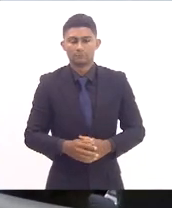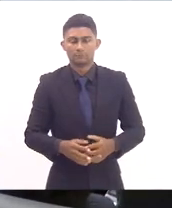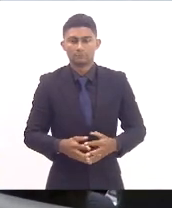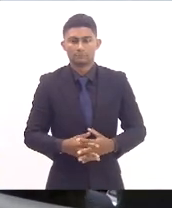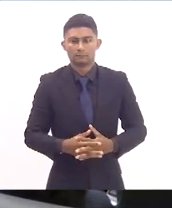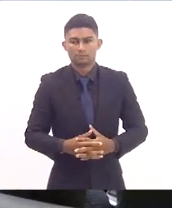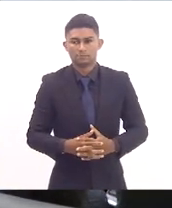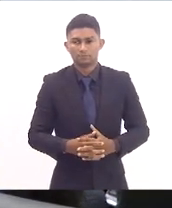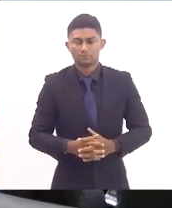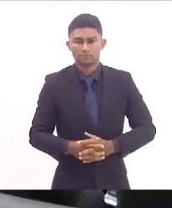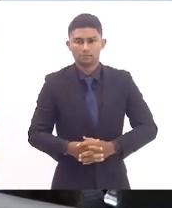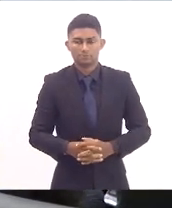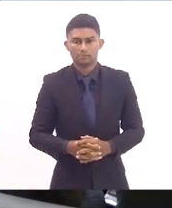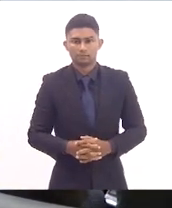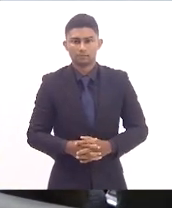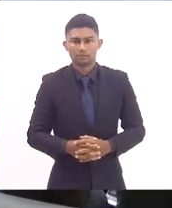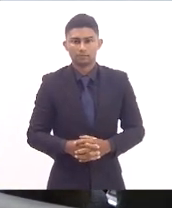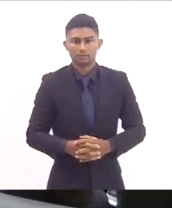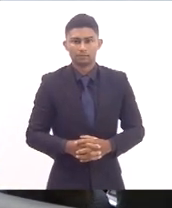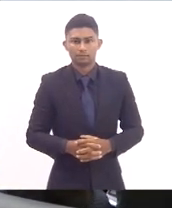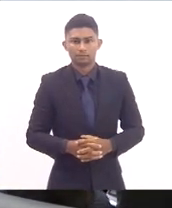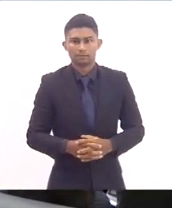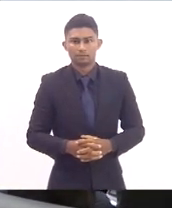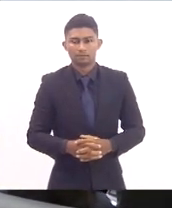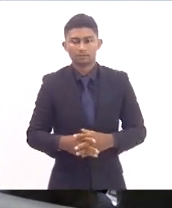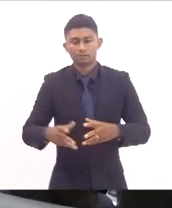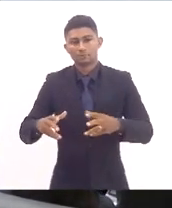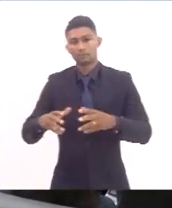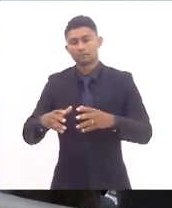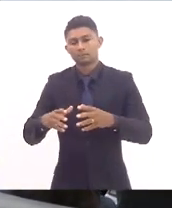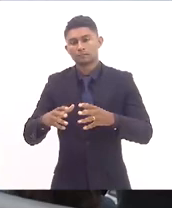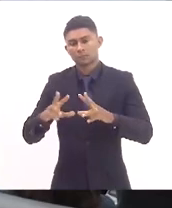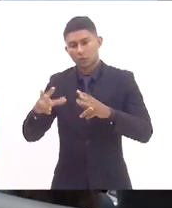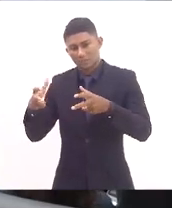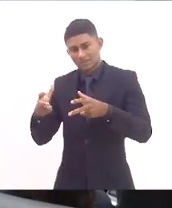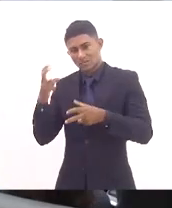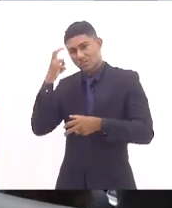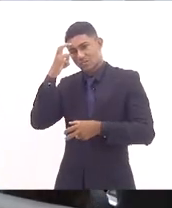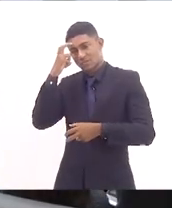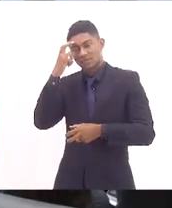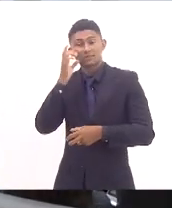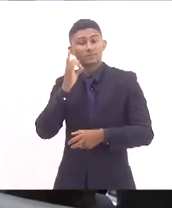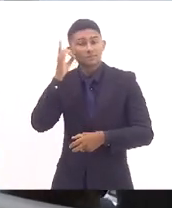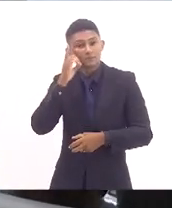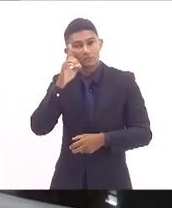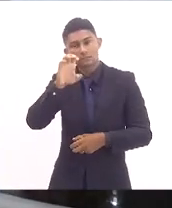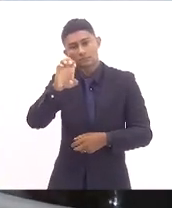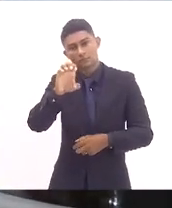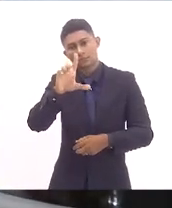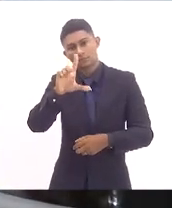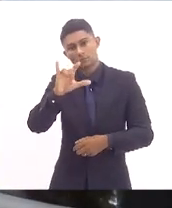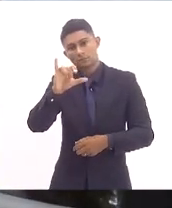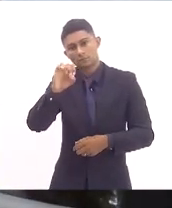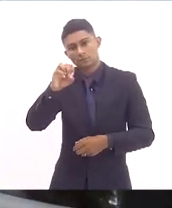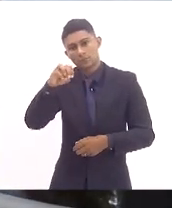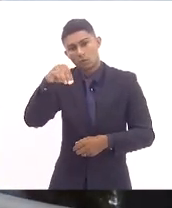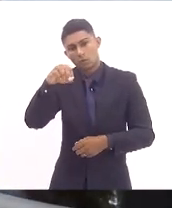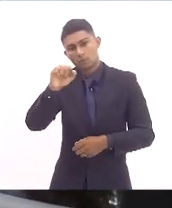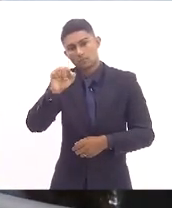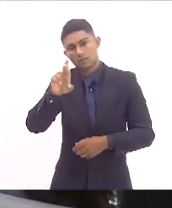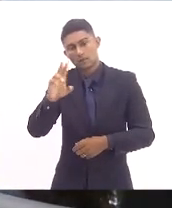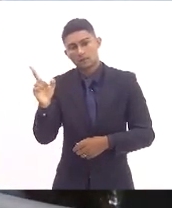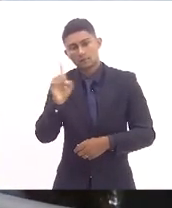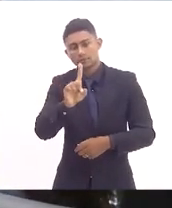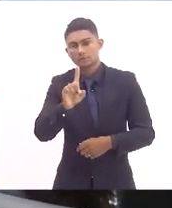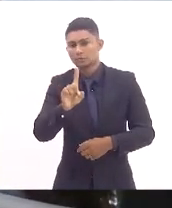Fernanda fala pela comissão de soltura é Padre Omar coêlho tá dele é o